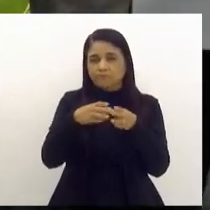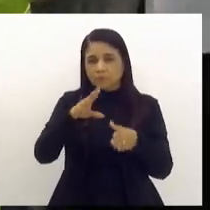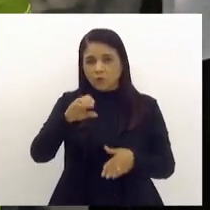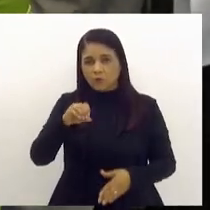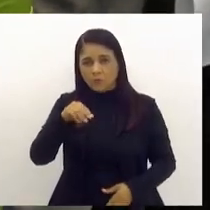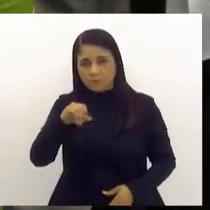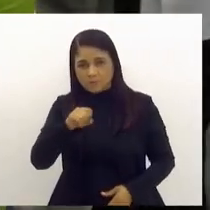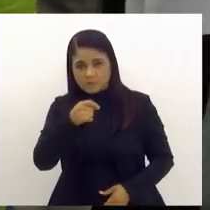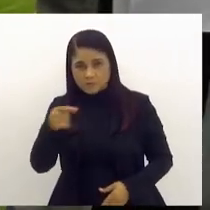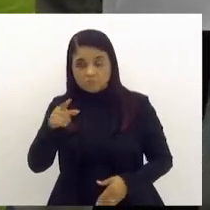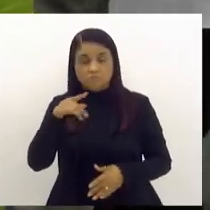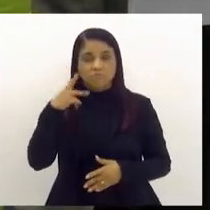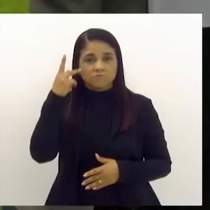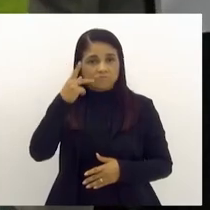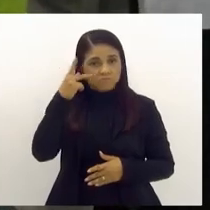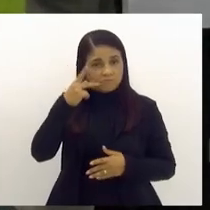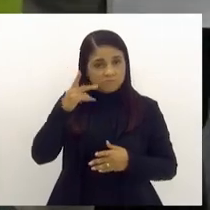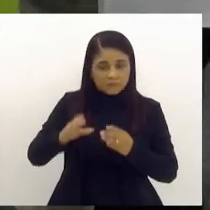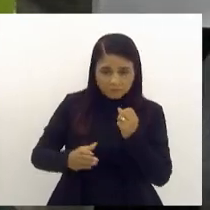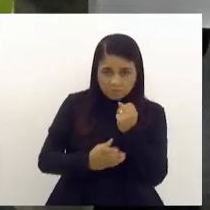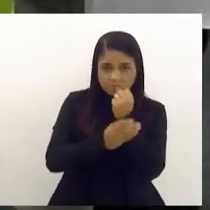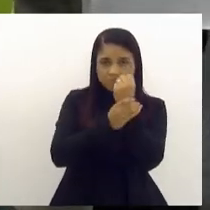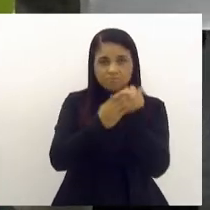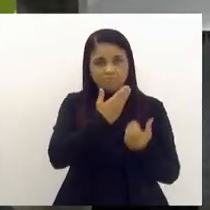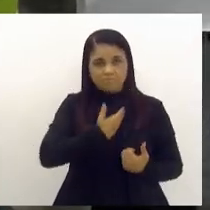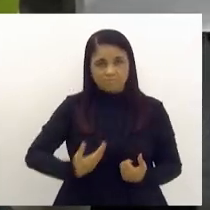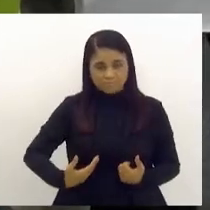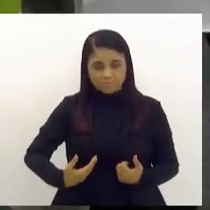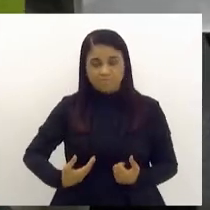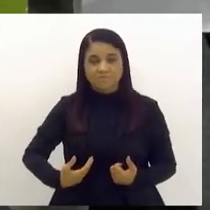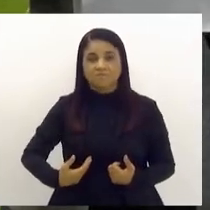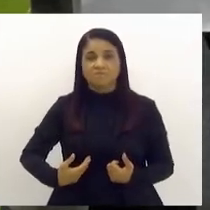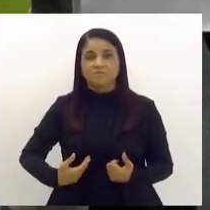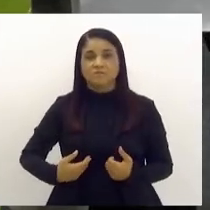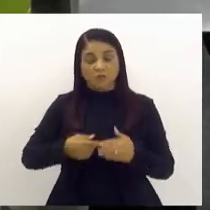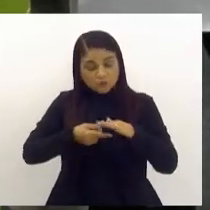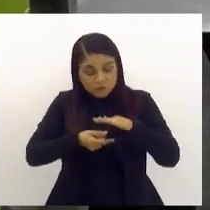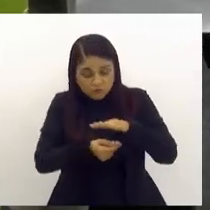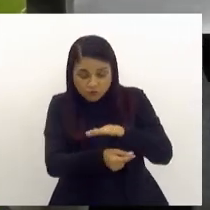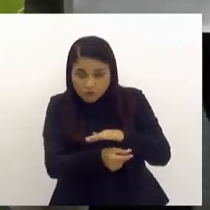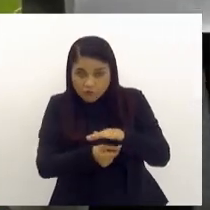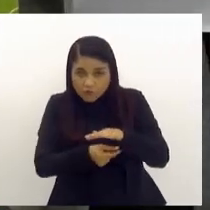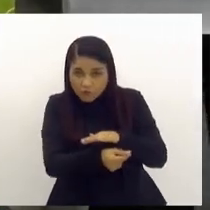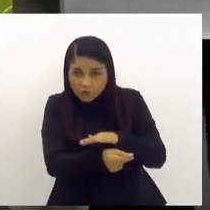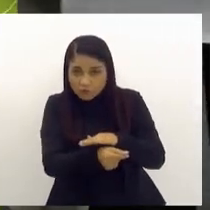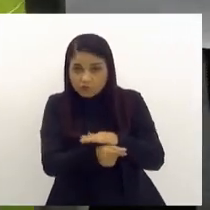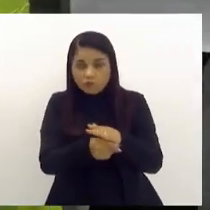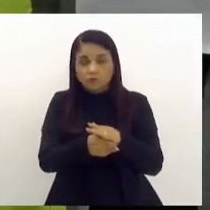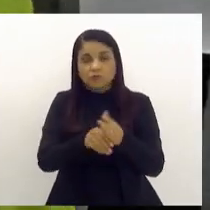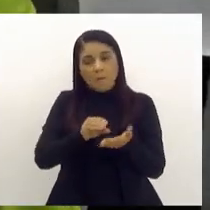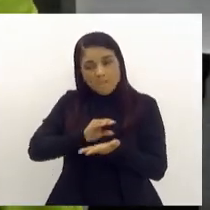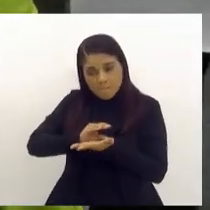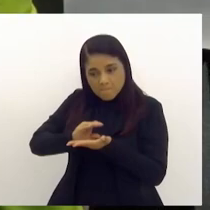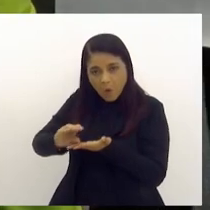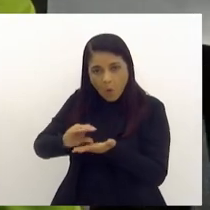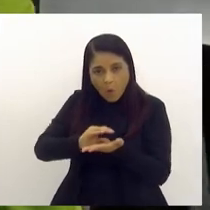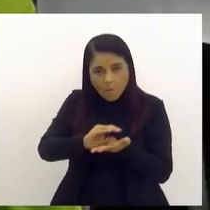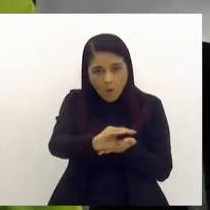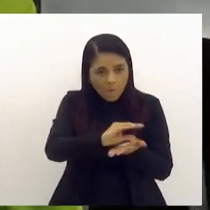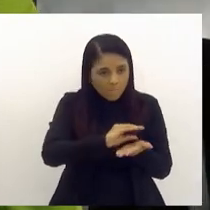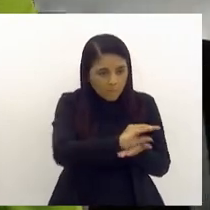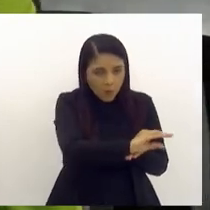a política pública, cujo objeto dos fundos se destina para